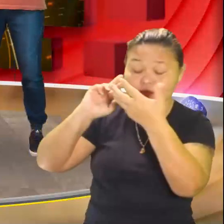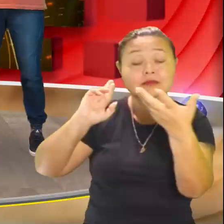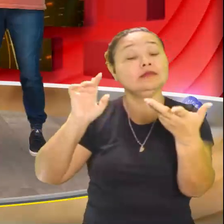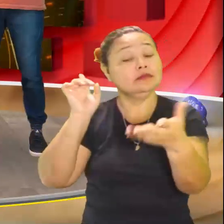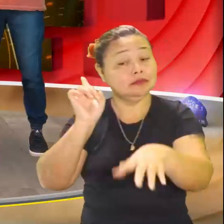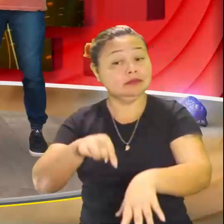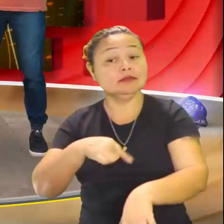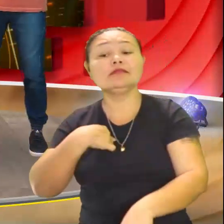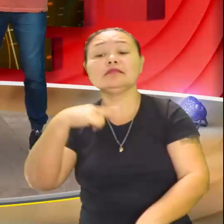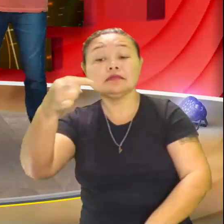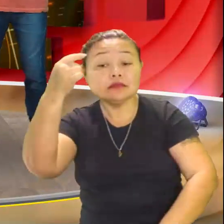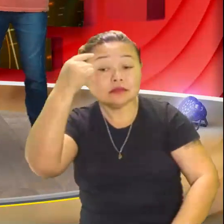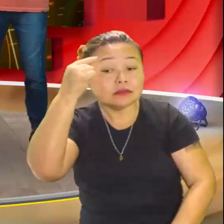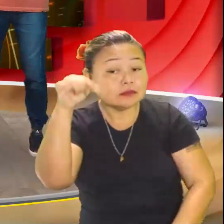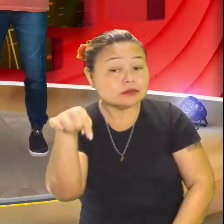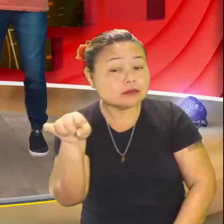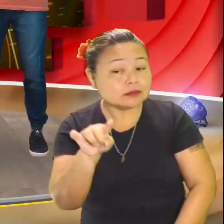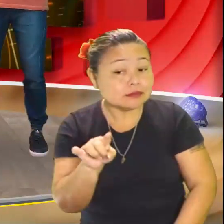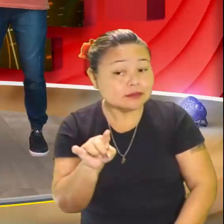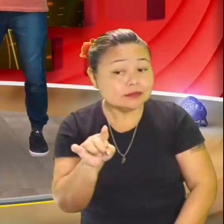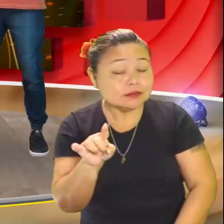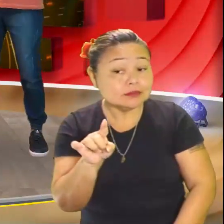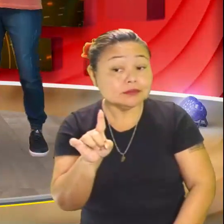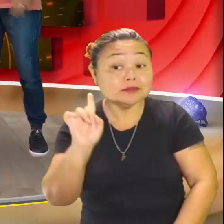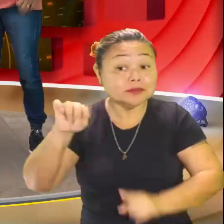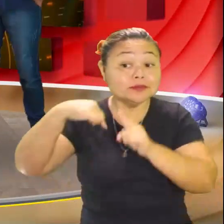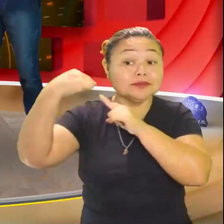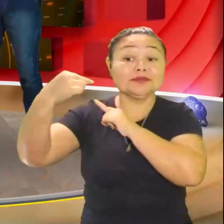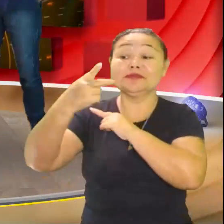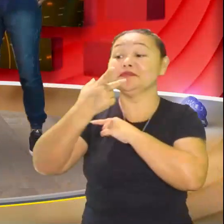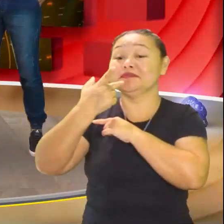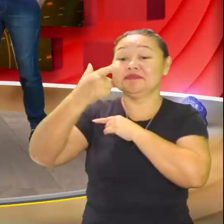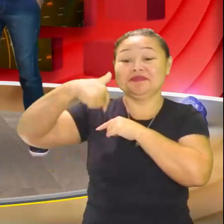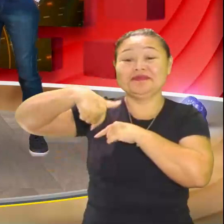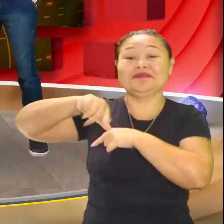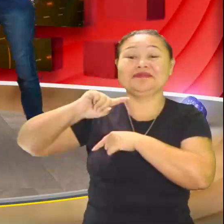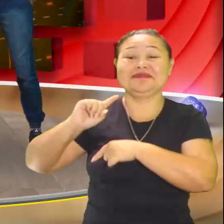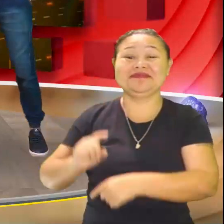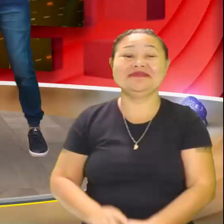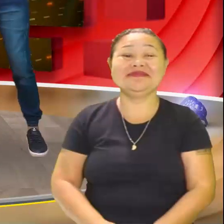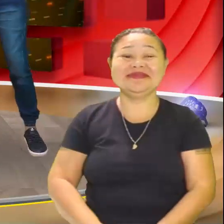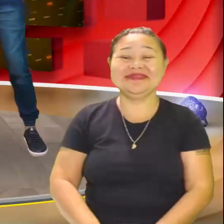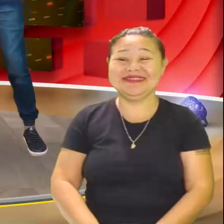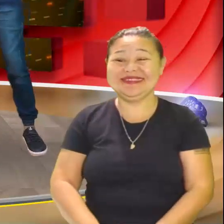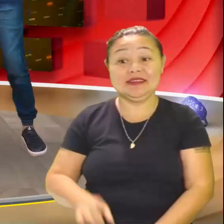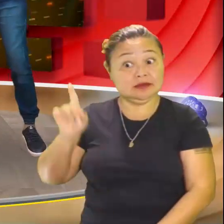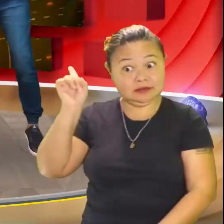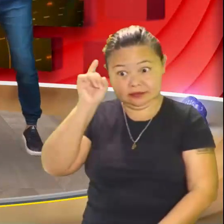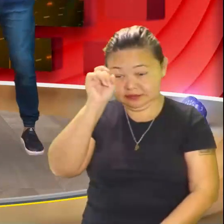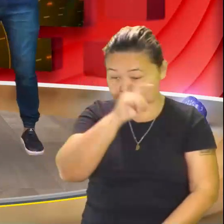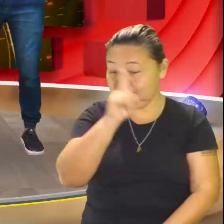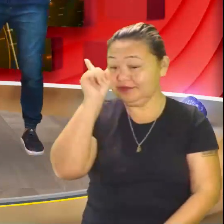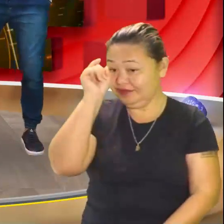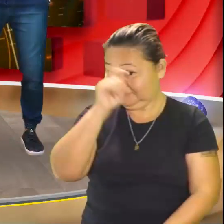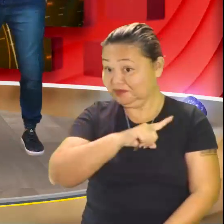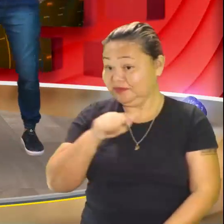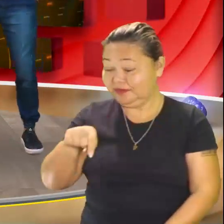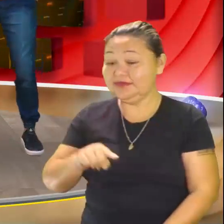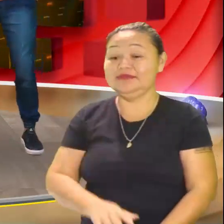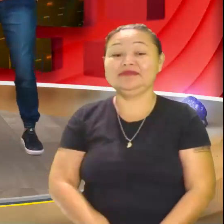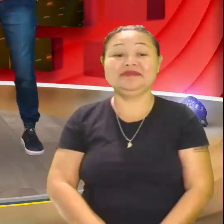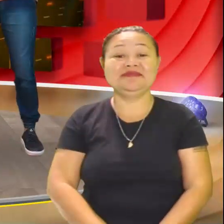é desse jeito. Tem que pensar por cima da nossa fala. Né? É uma luta